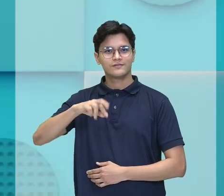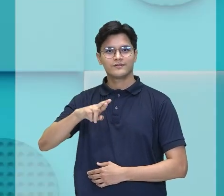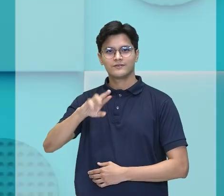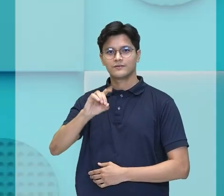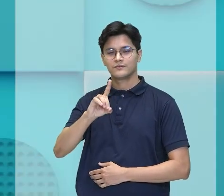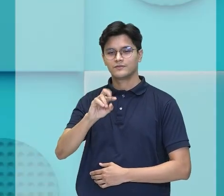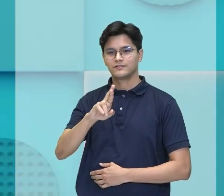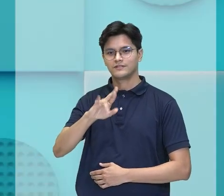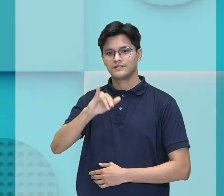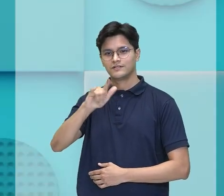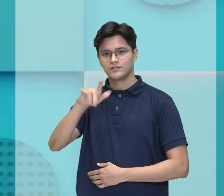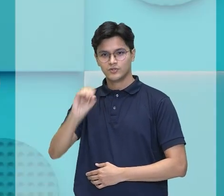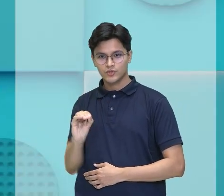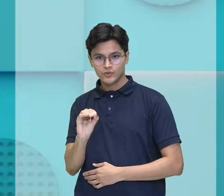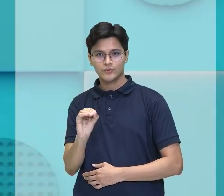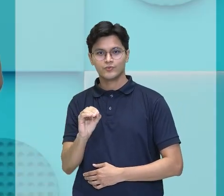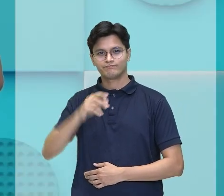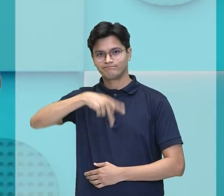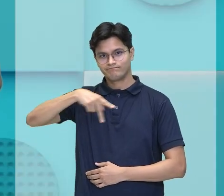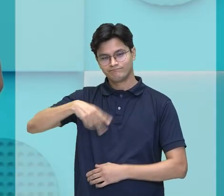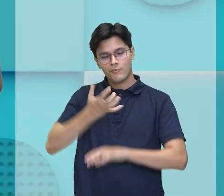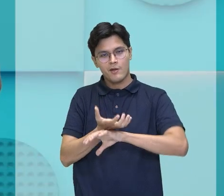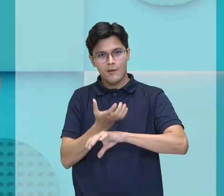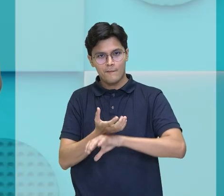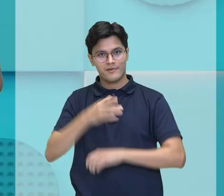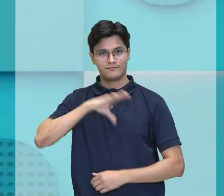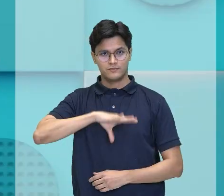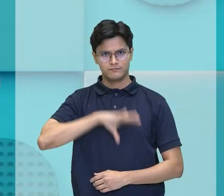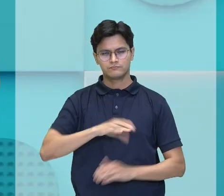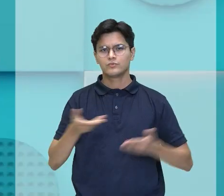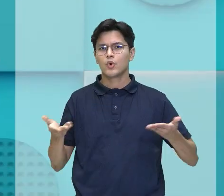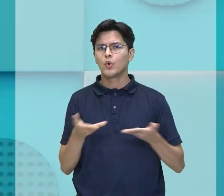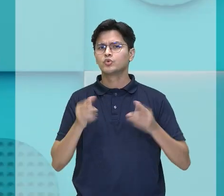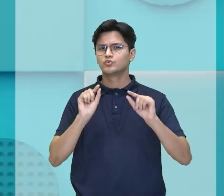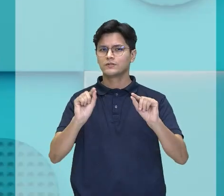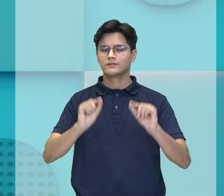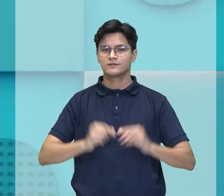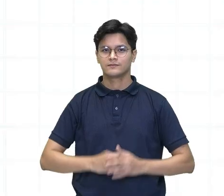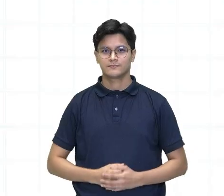ministrante desse componente. Vamos ver o que teremos na nossa aula de número 4.